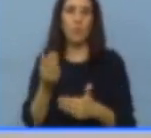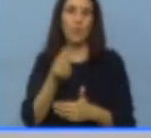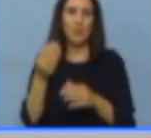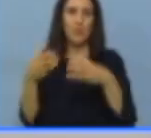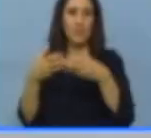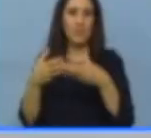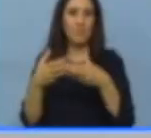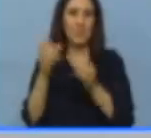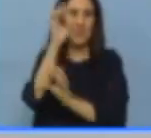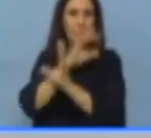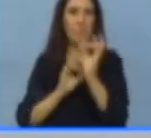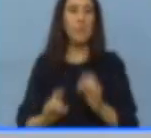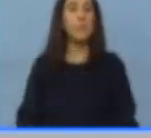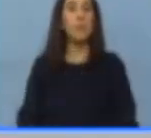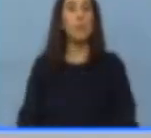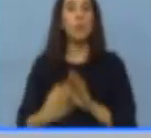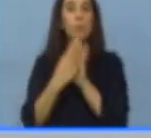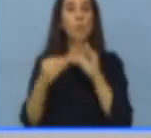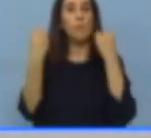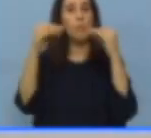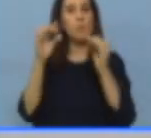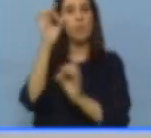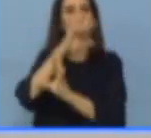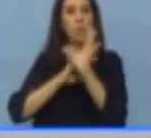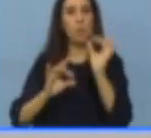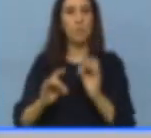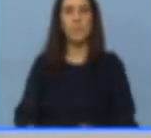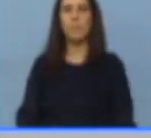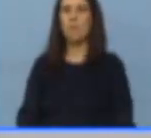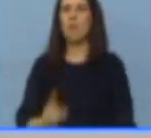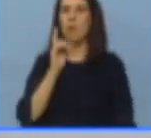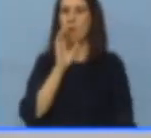Para toda a Europa. Mas eu digo, modelos de formação da Europa. Por enquanto mas,